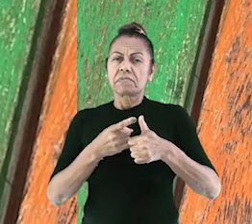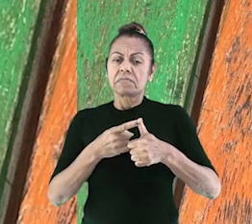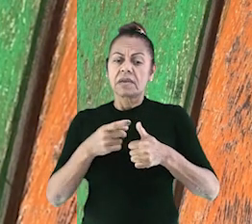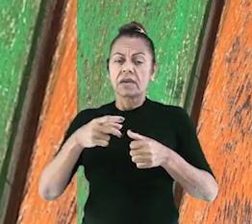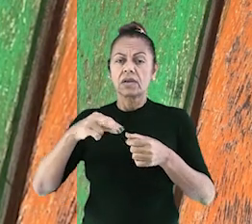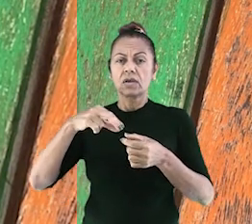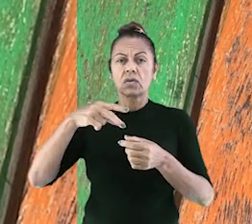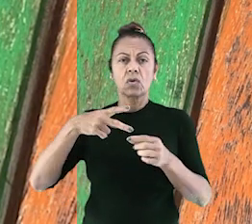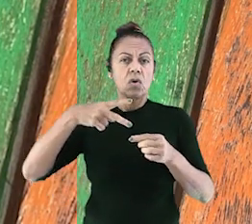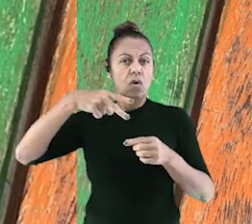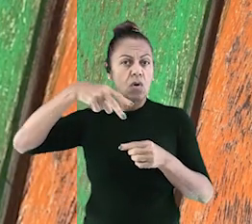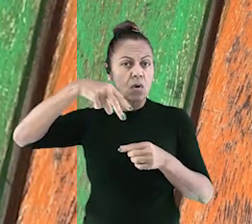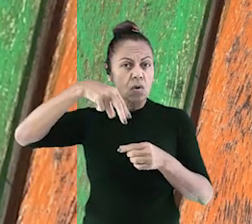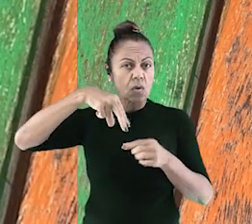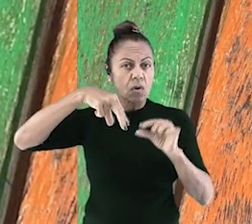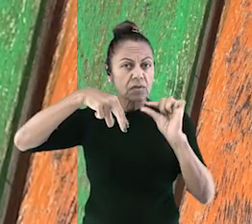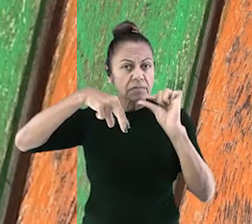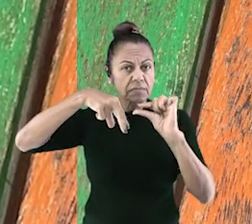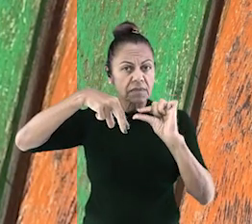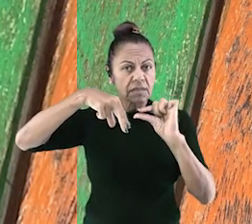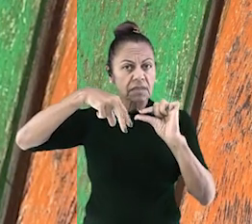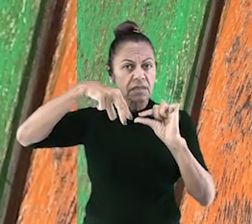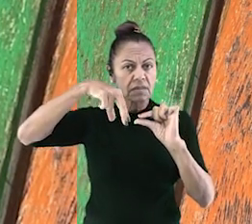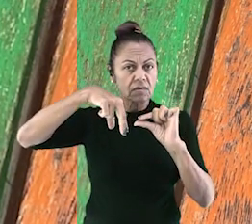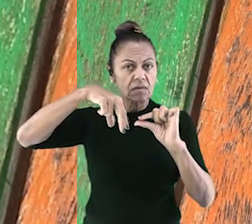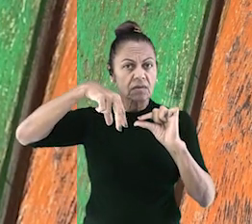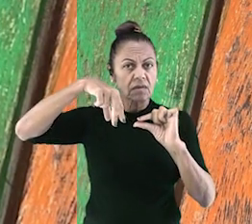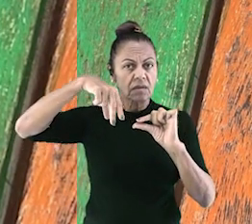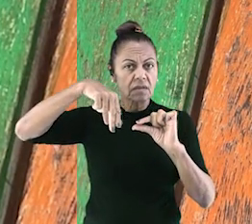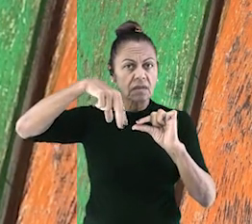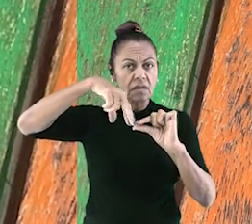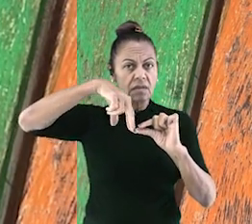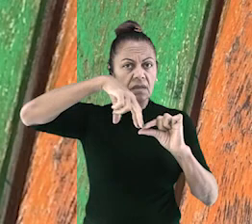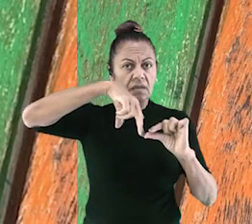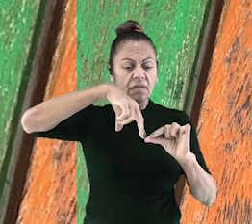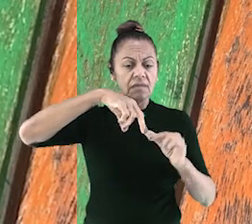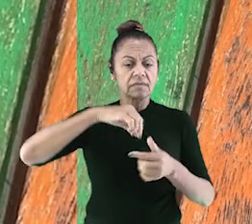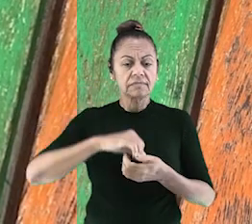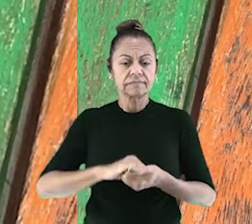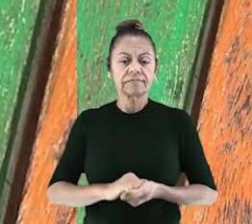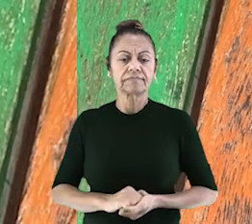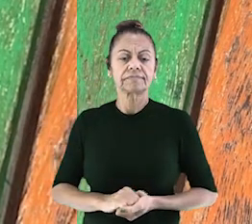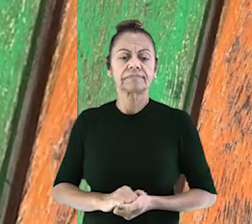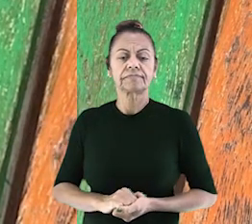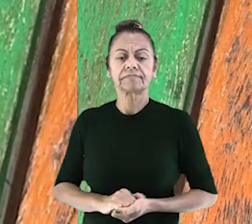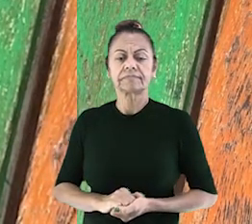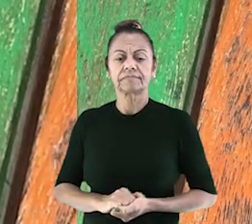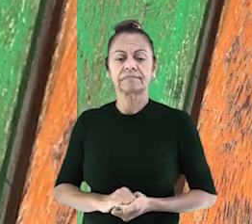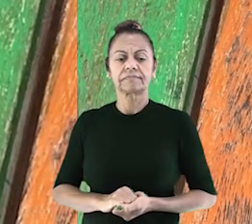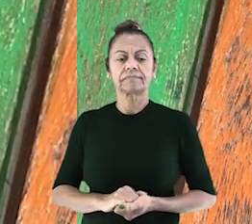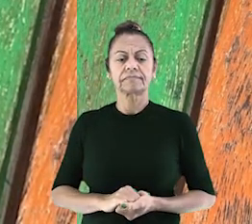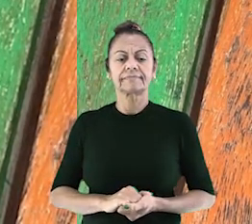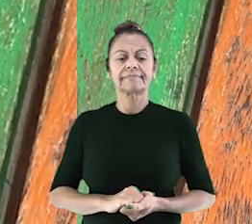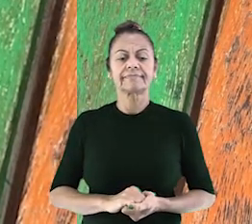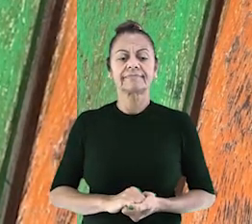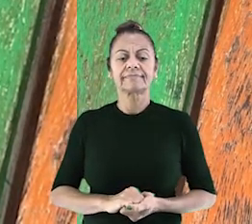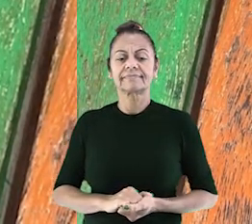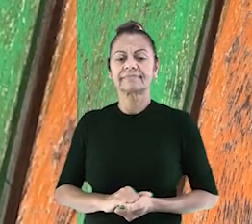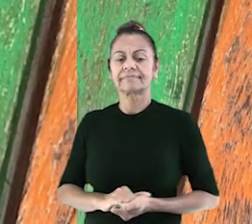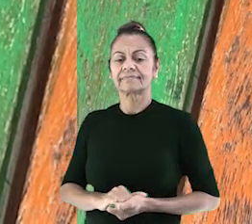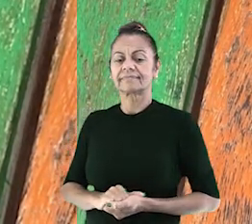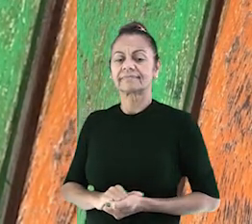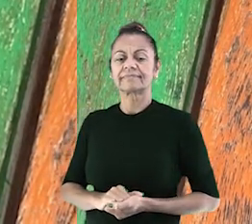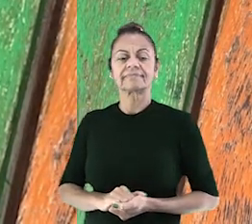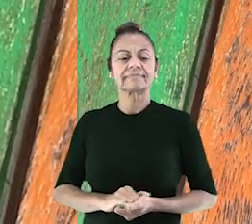recorte pequenininho e outro pequenininho. E assim nós vamos fazer 4. Cortar os dentes, olha lá, igual o seu dente, olha